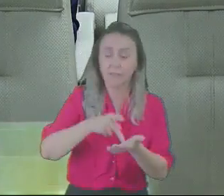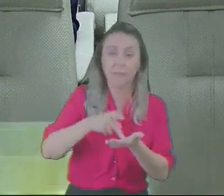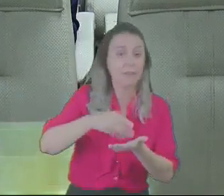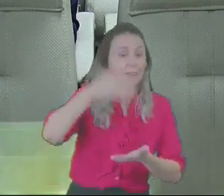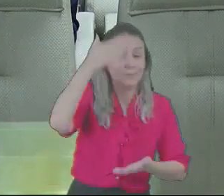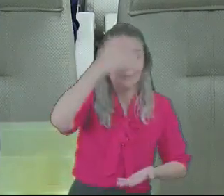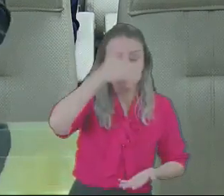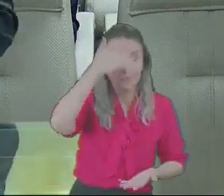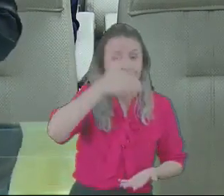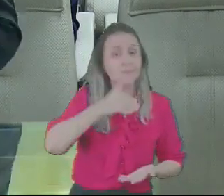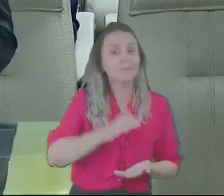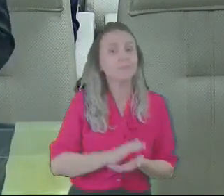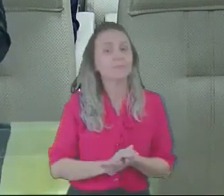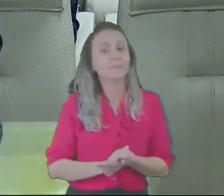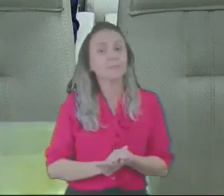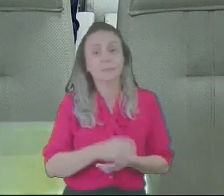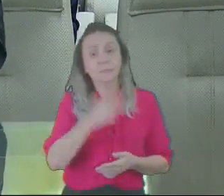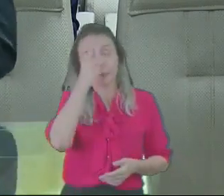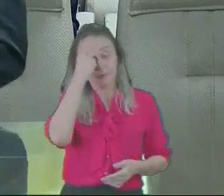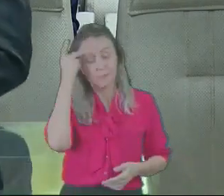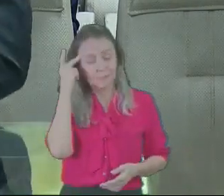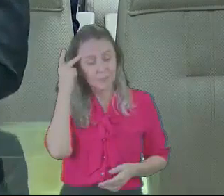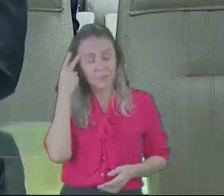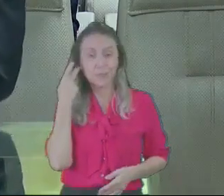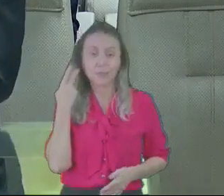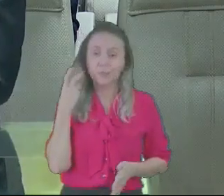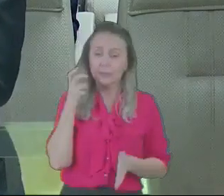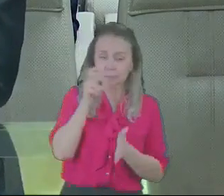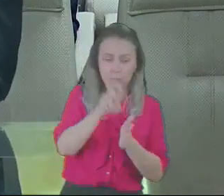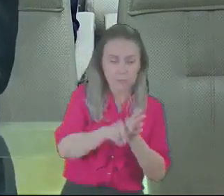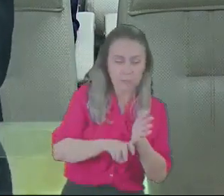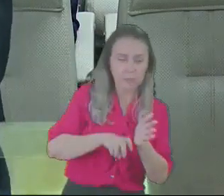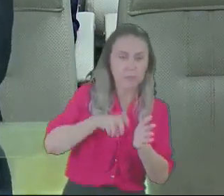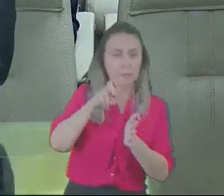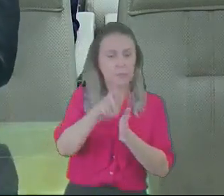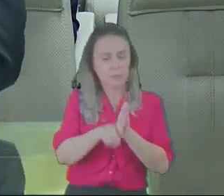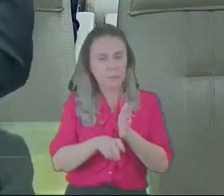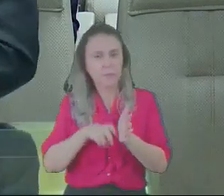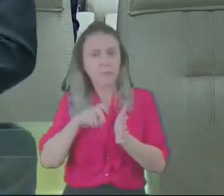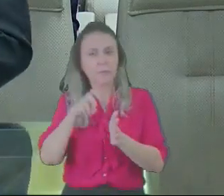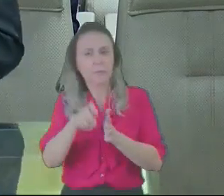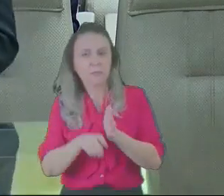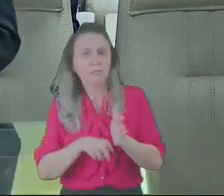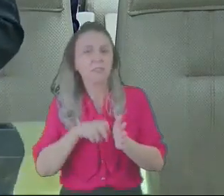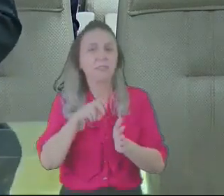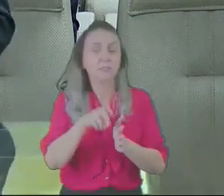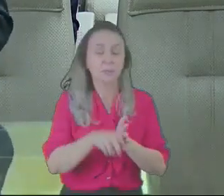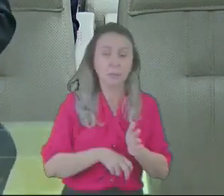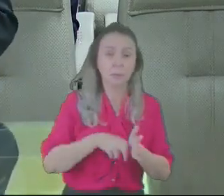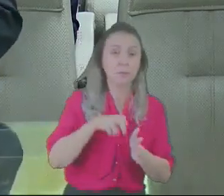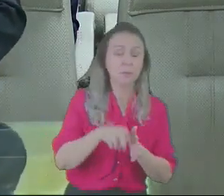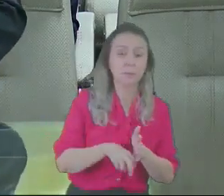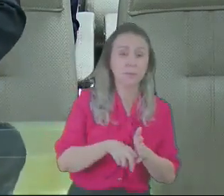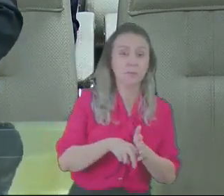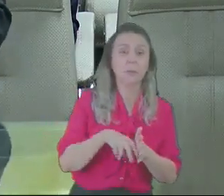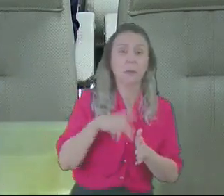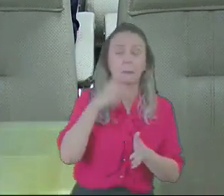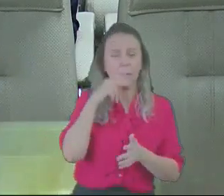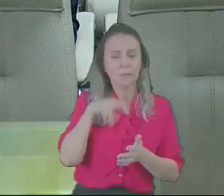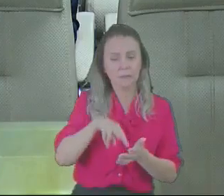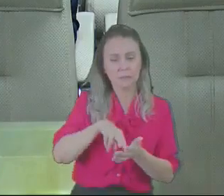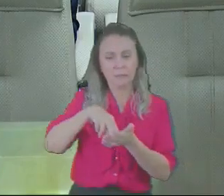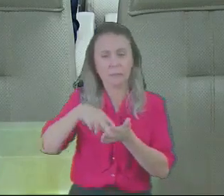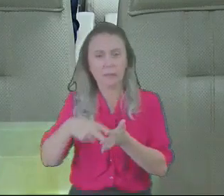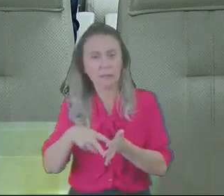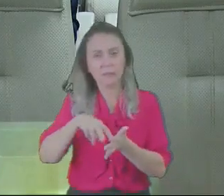com pessoas mantas que claudica vamos aqui e ali um passo aqui um